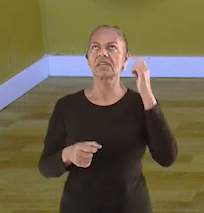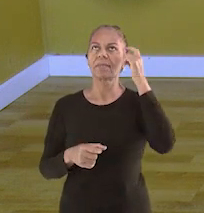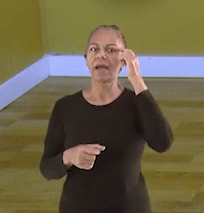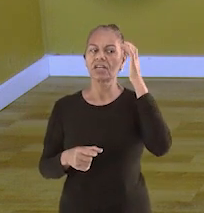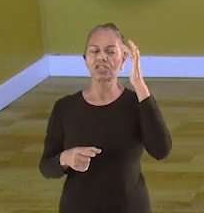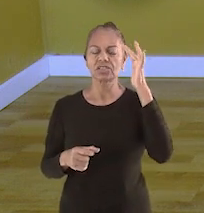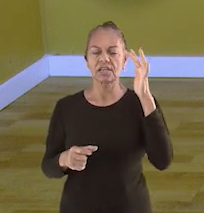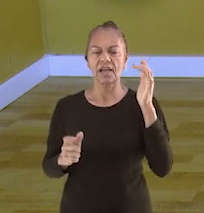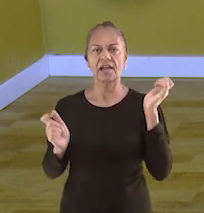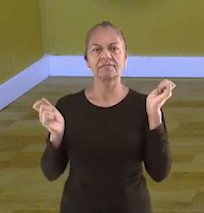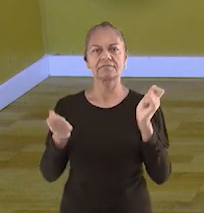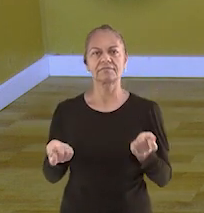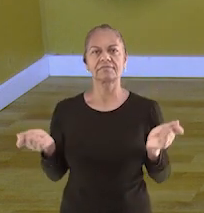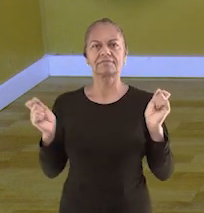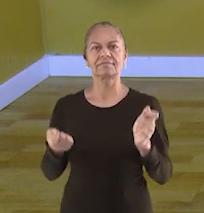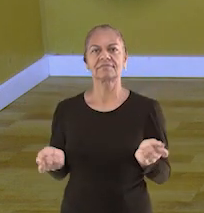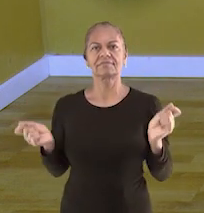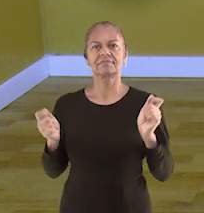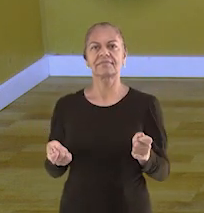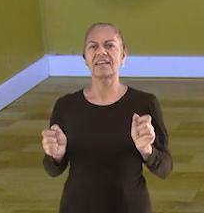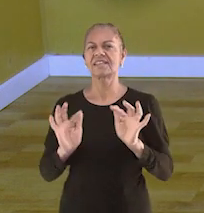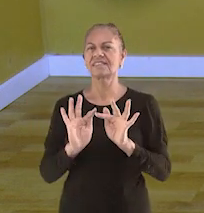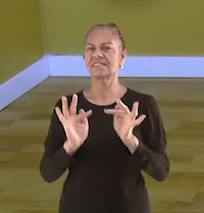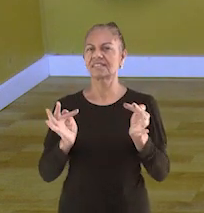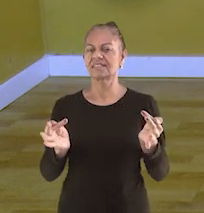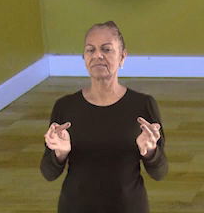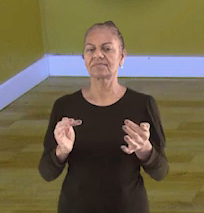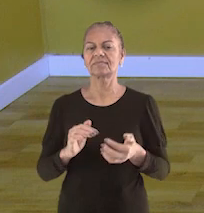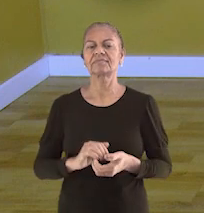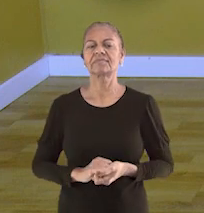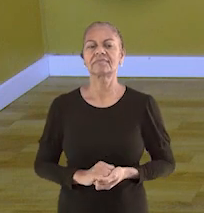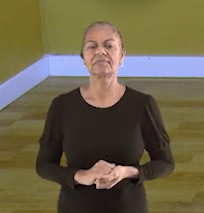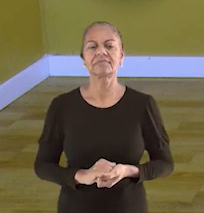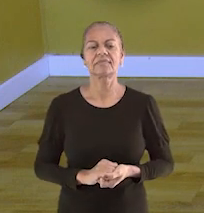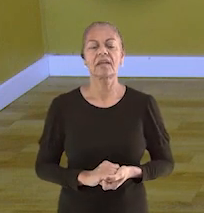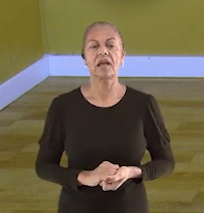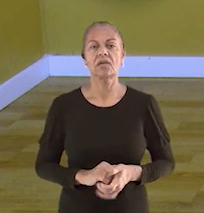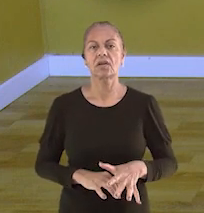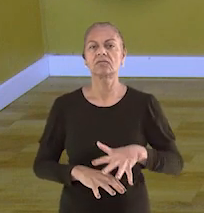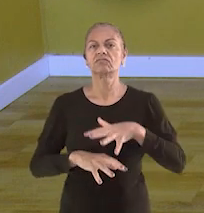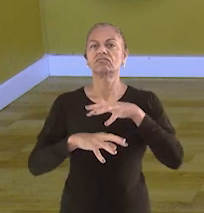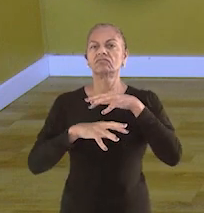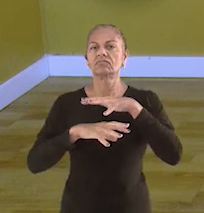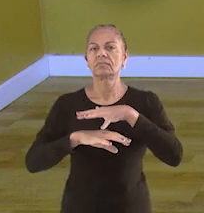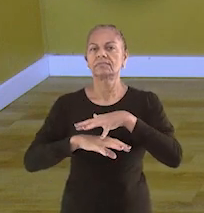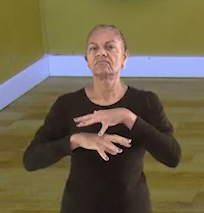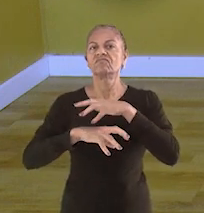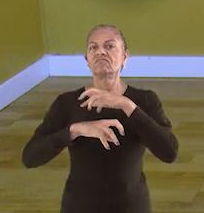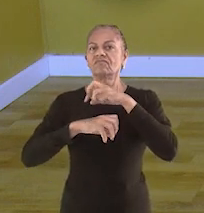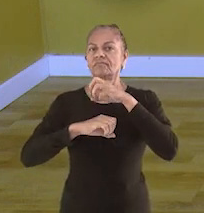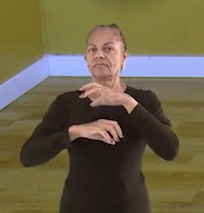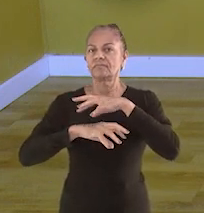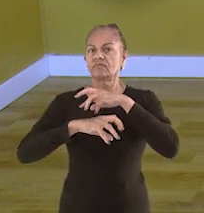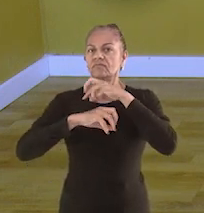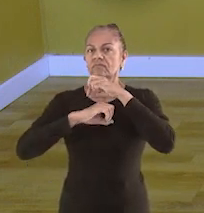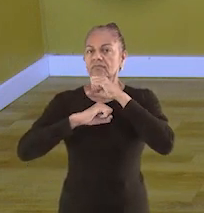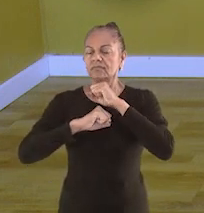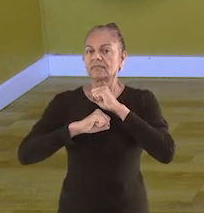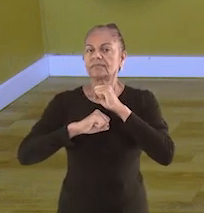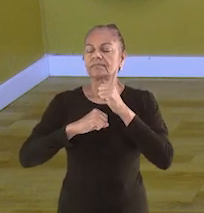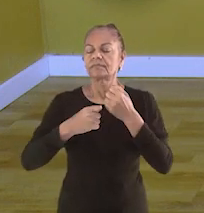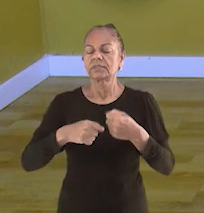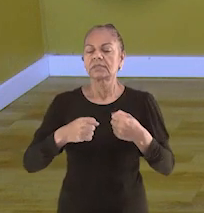Bem simples, mas agora, ó, requer um pouco de respiração e vamos concentrar.